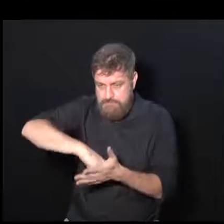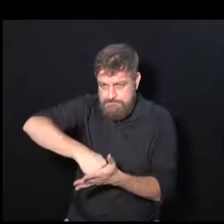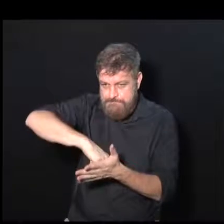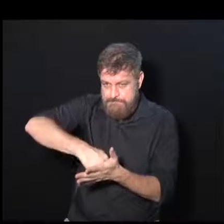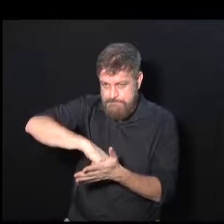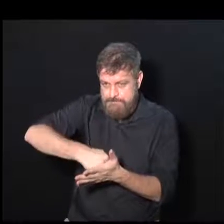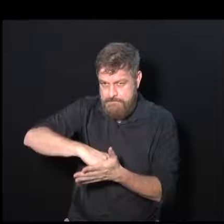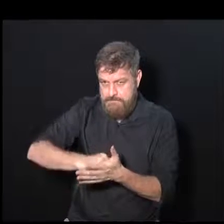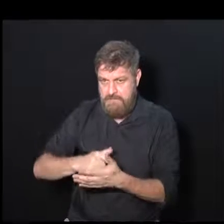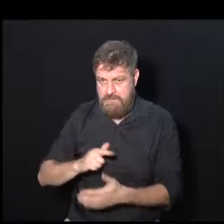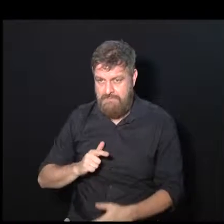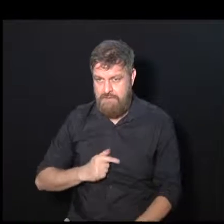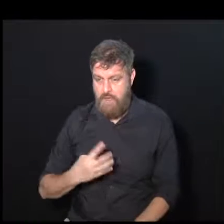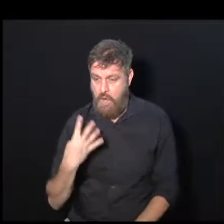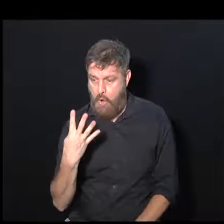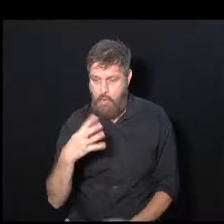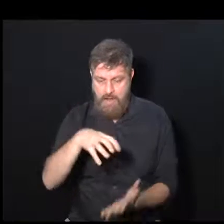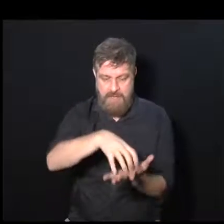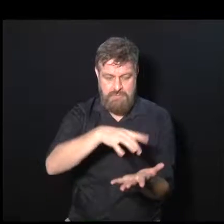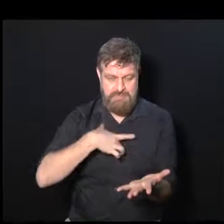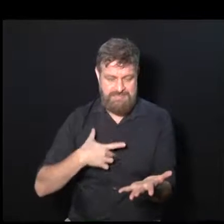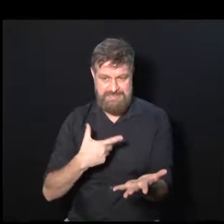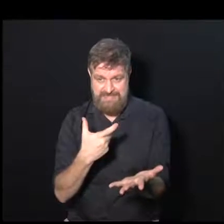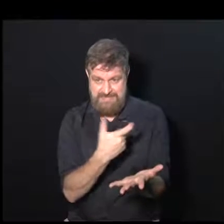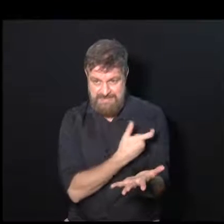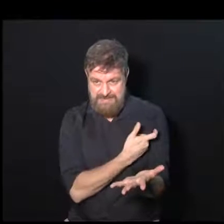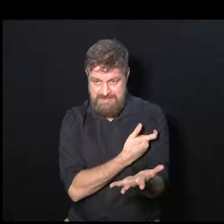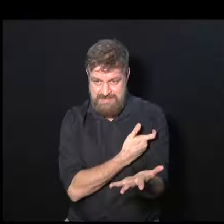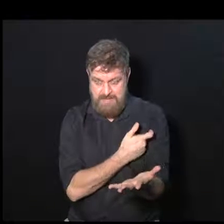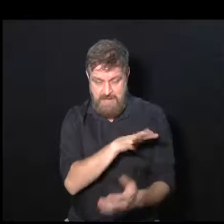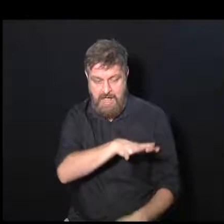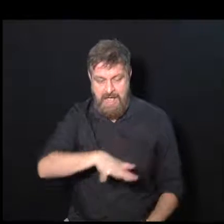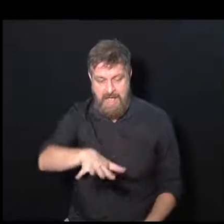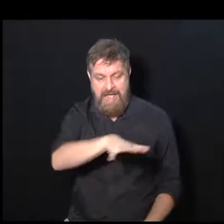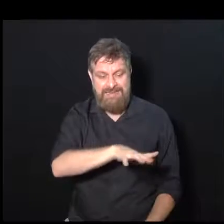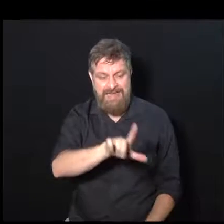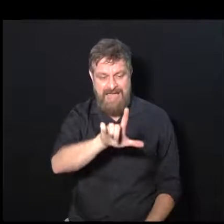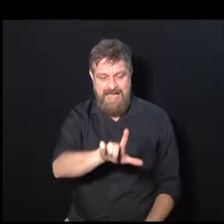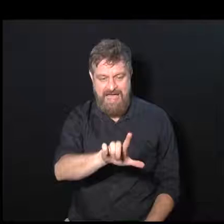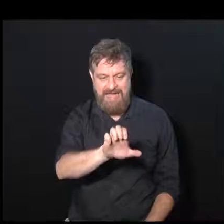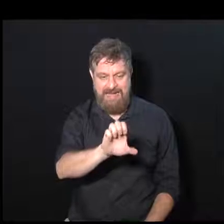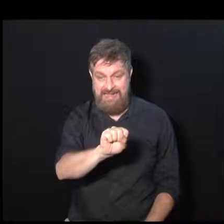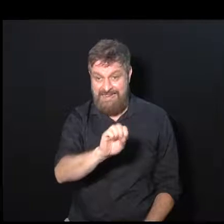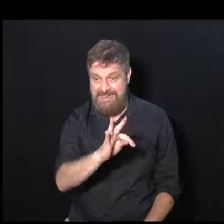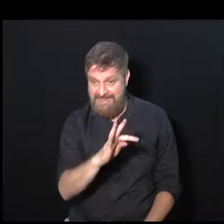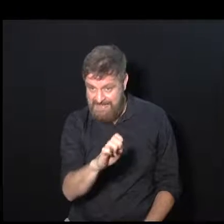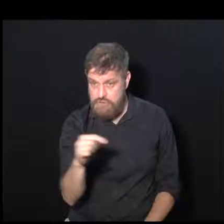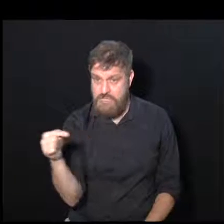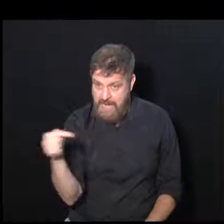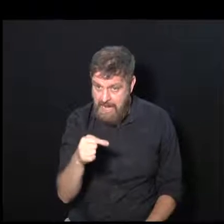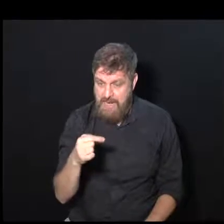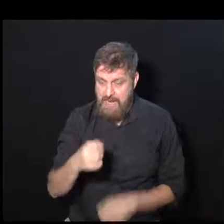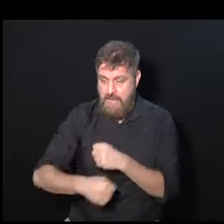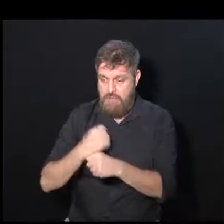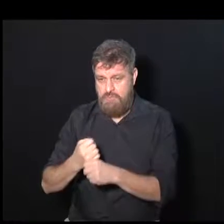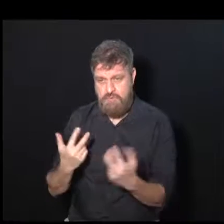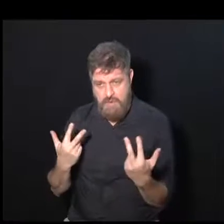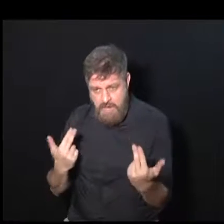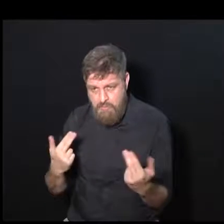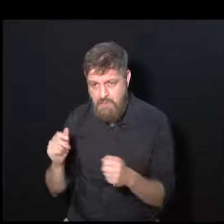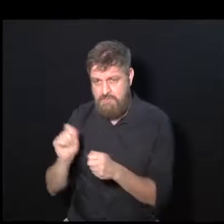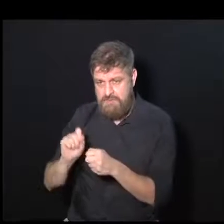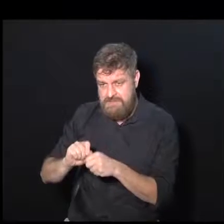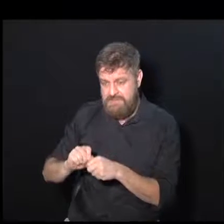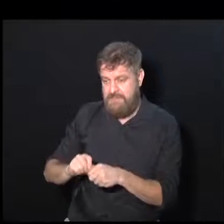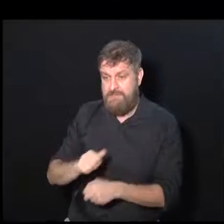piloto para 4 unidades básicas do Distrito Leste. E realizou-se também, nesse mesmo ano, a capacitação